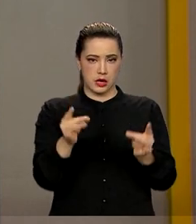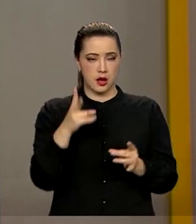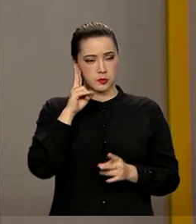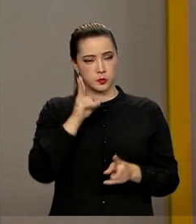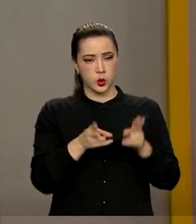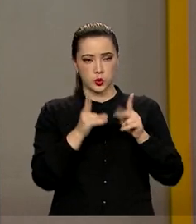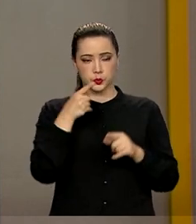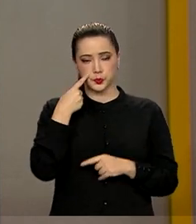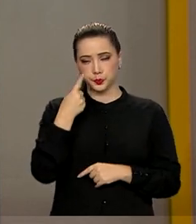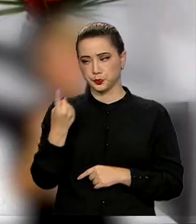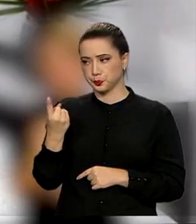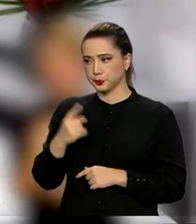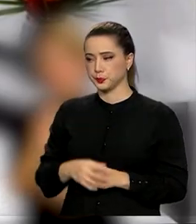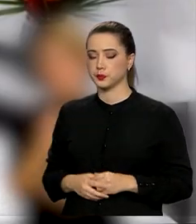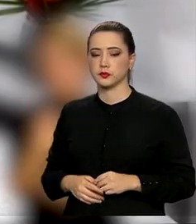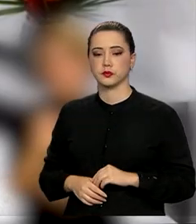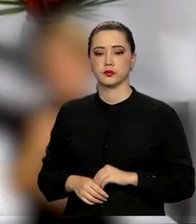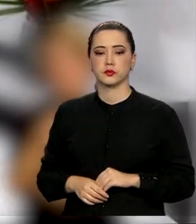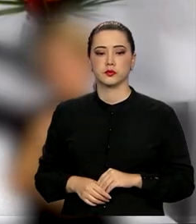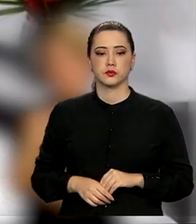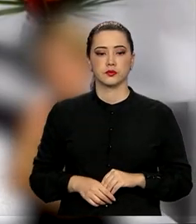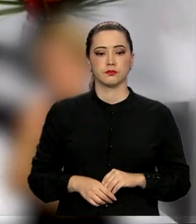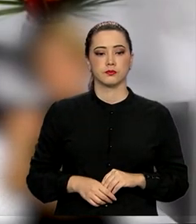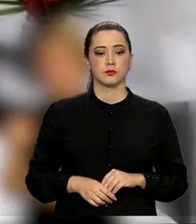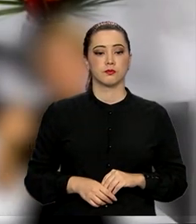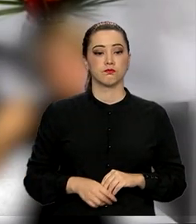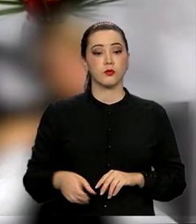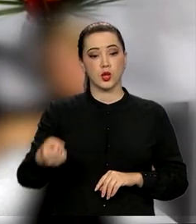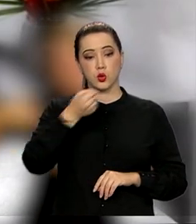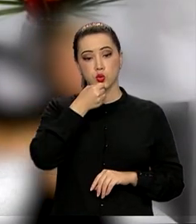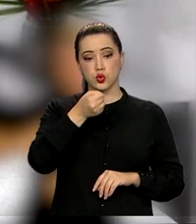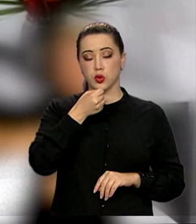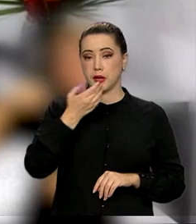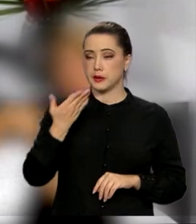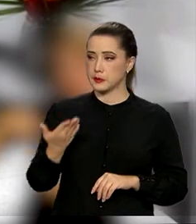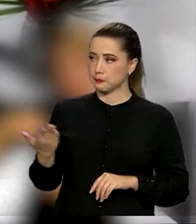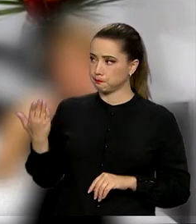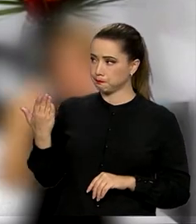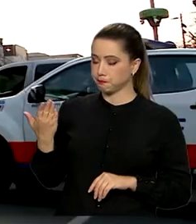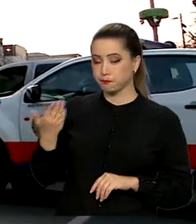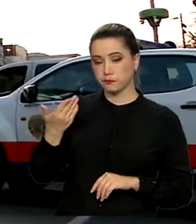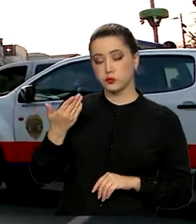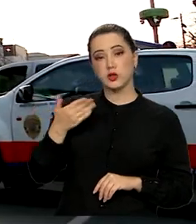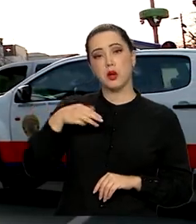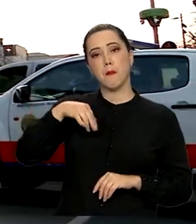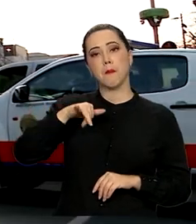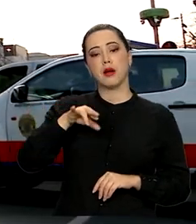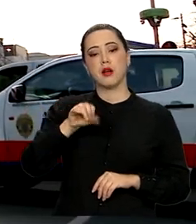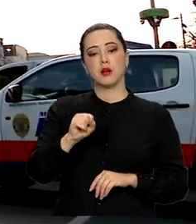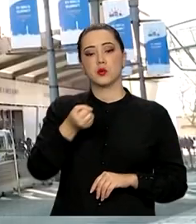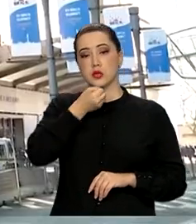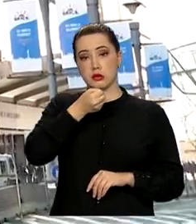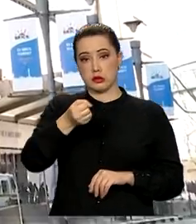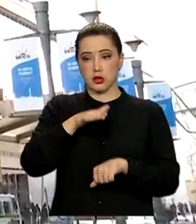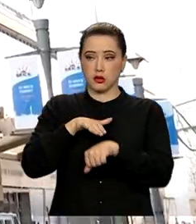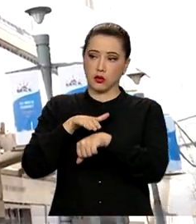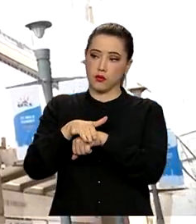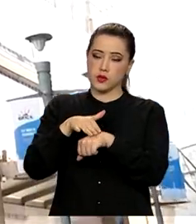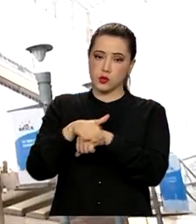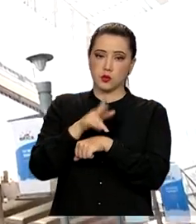Carlos Molinari. O jornalista Marcos Uchoa entrevistou o presidente Lula, que está na África do